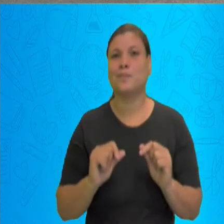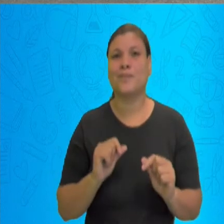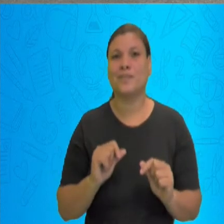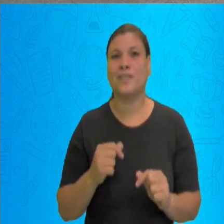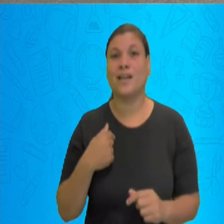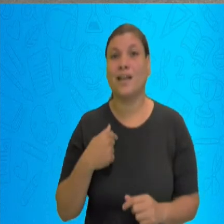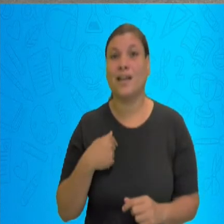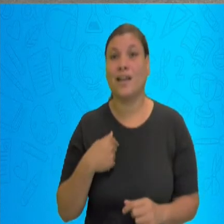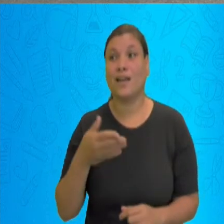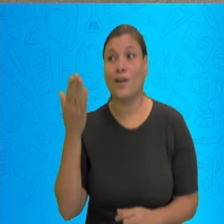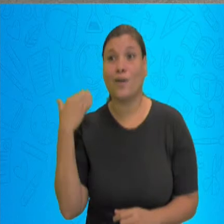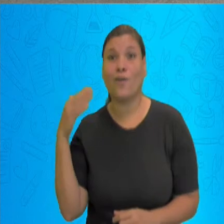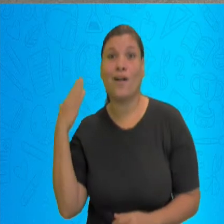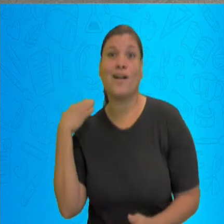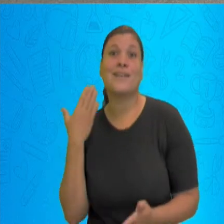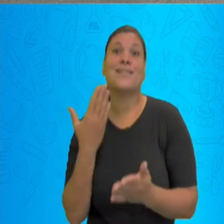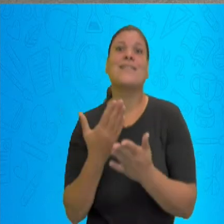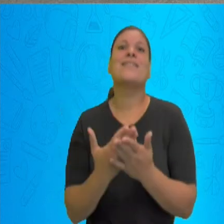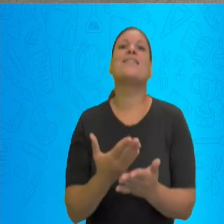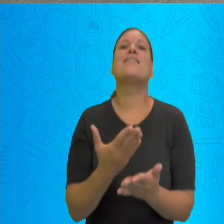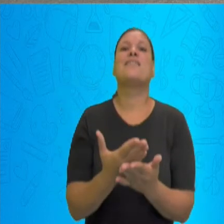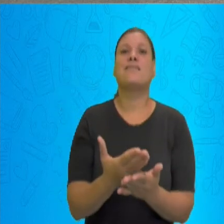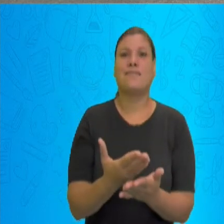que se eu tivesse estudado.